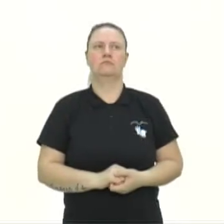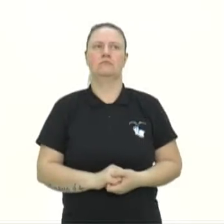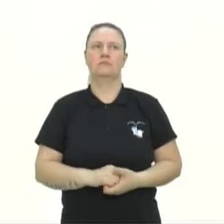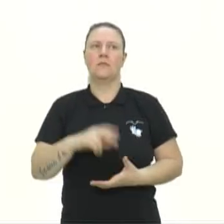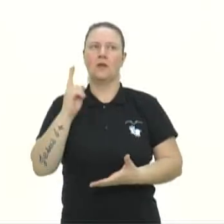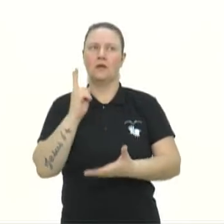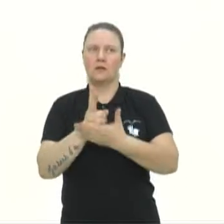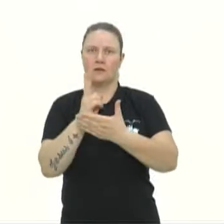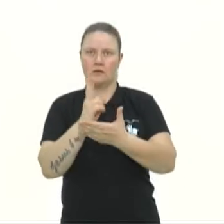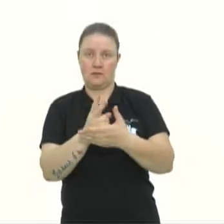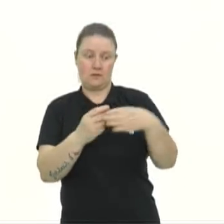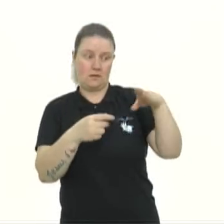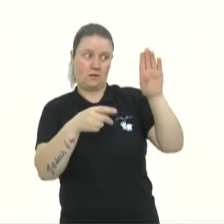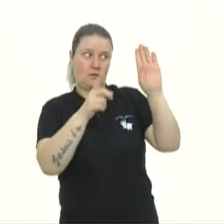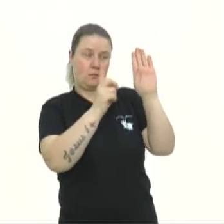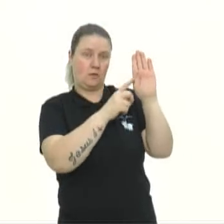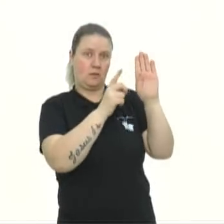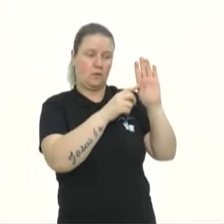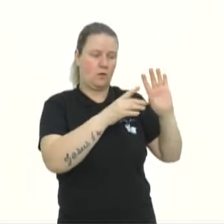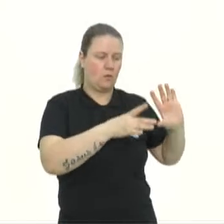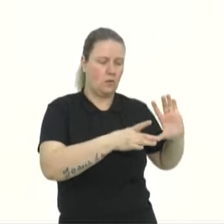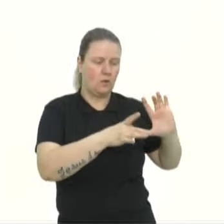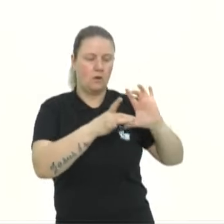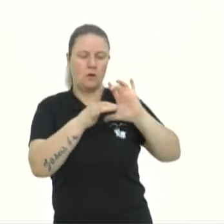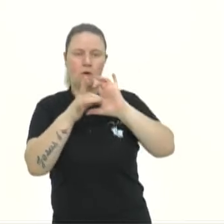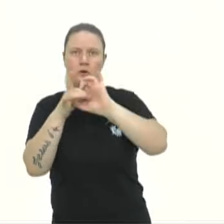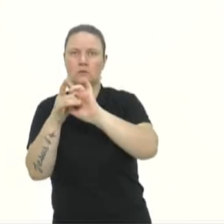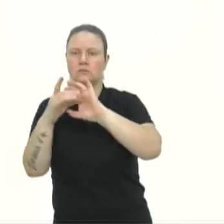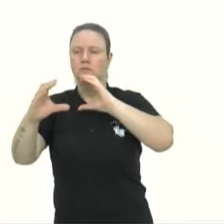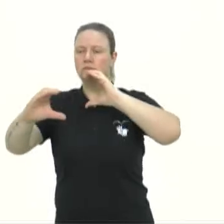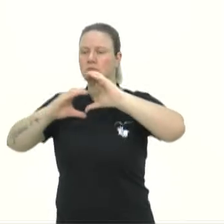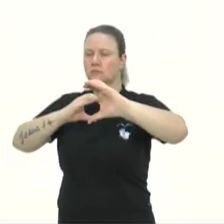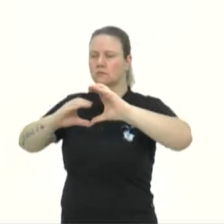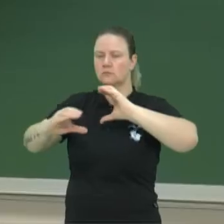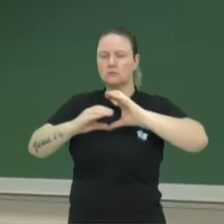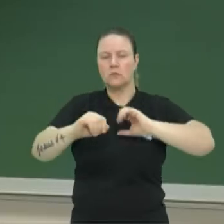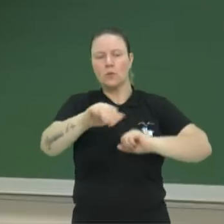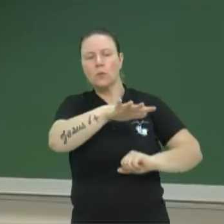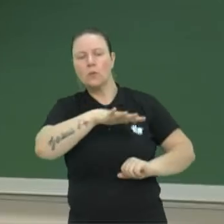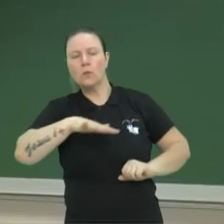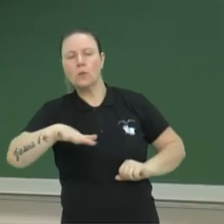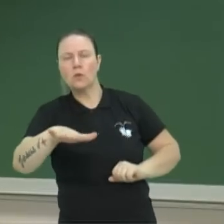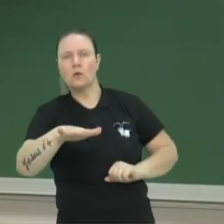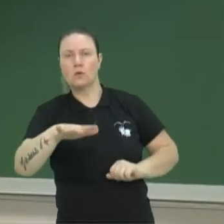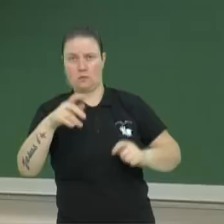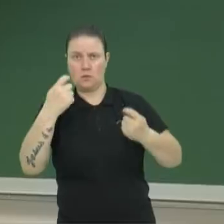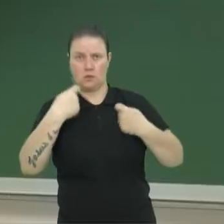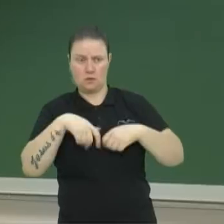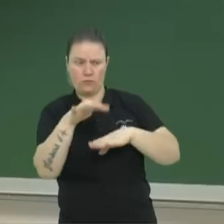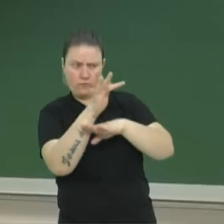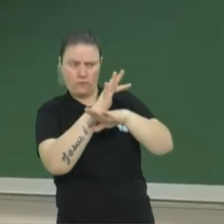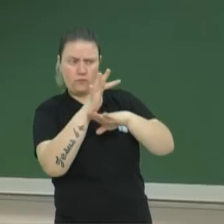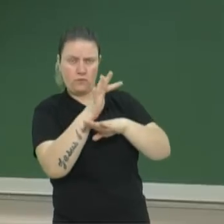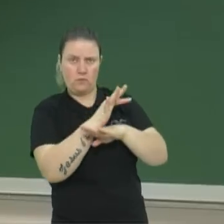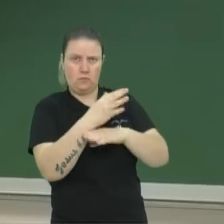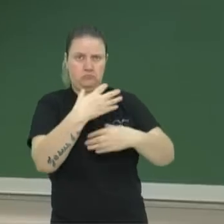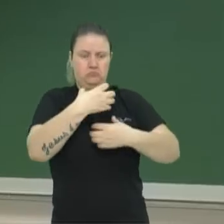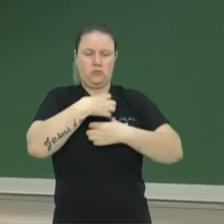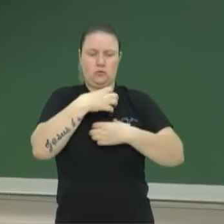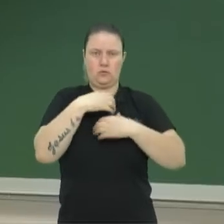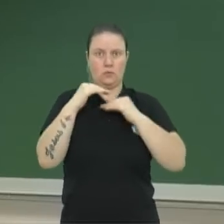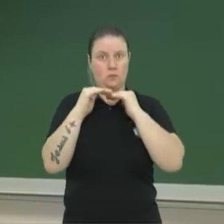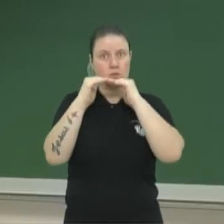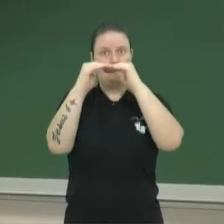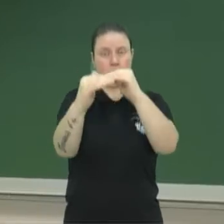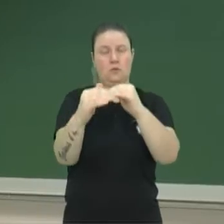Sempre devemos observar o contexto comunicativo, né? A situação ela exige formalidade, então eu devo usar a norma